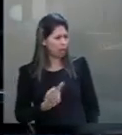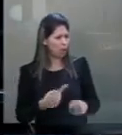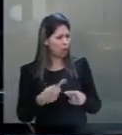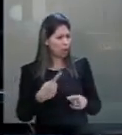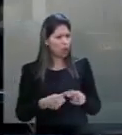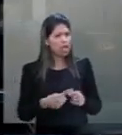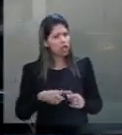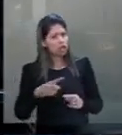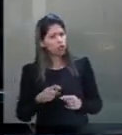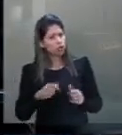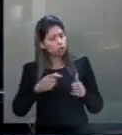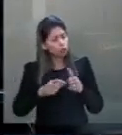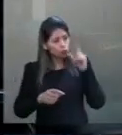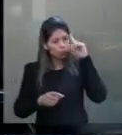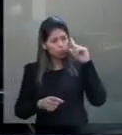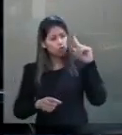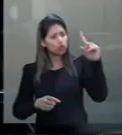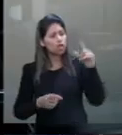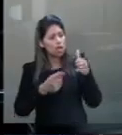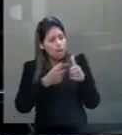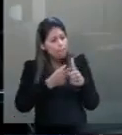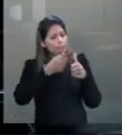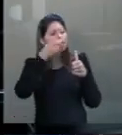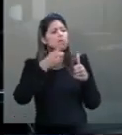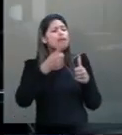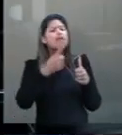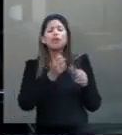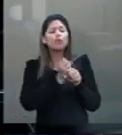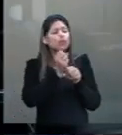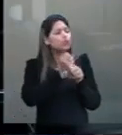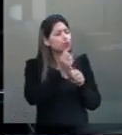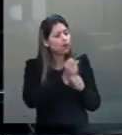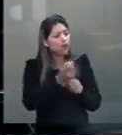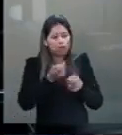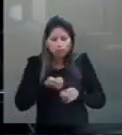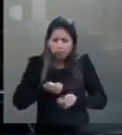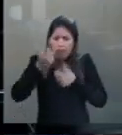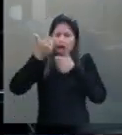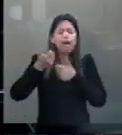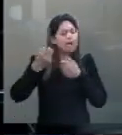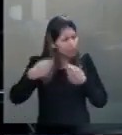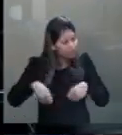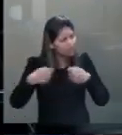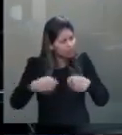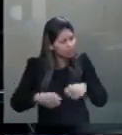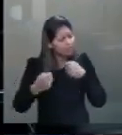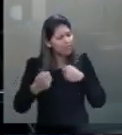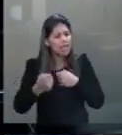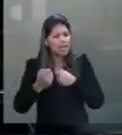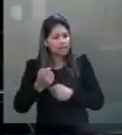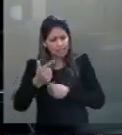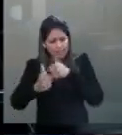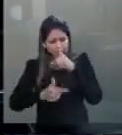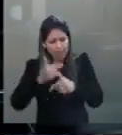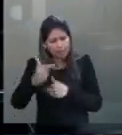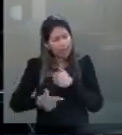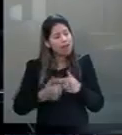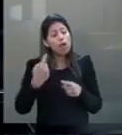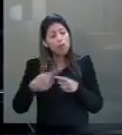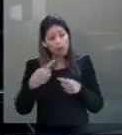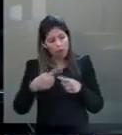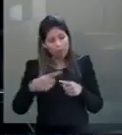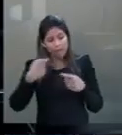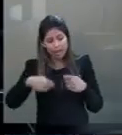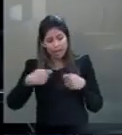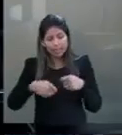eles têm que trabalhar, porque tem que tirar o leite da vaca, por exemplo, né? Tem que alimentar os bichos, né? Seja